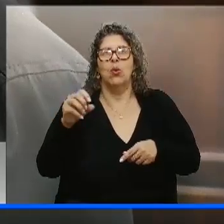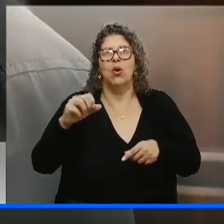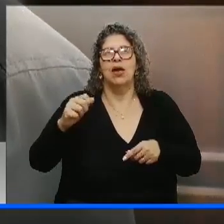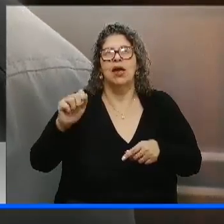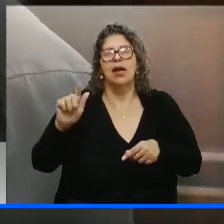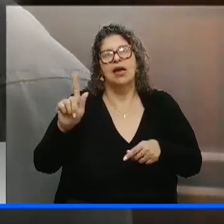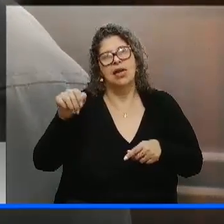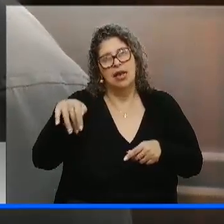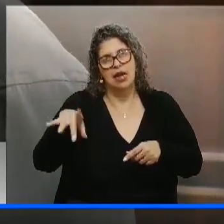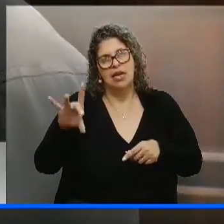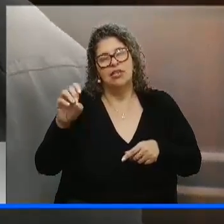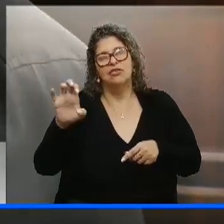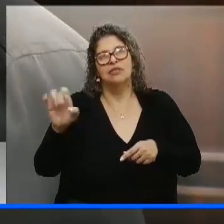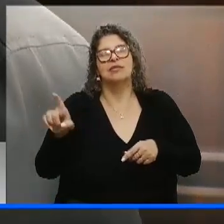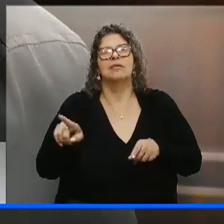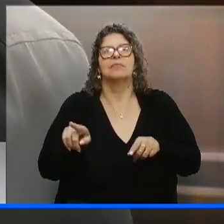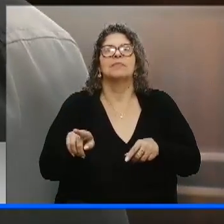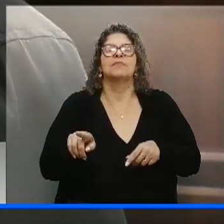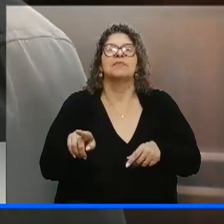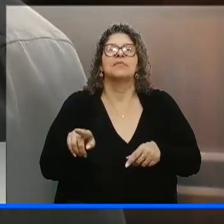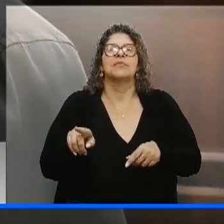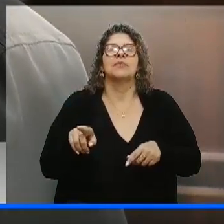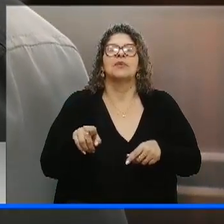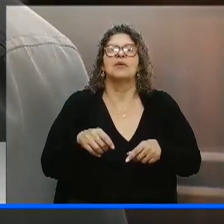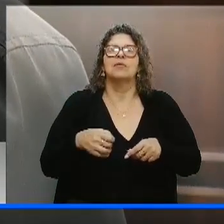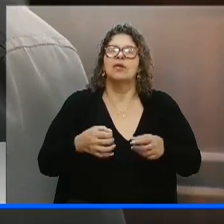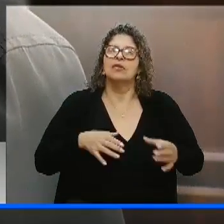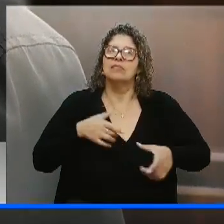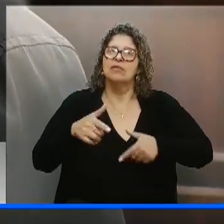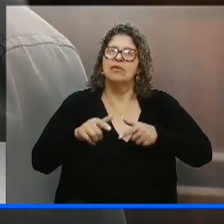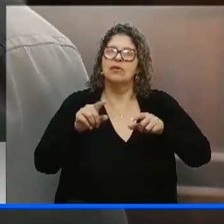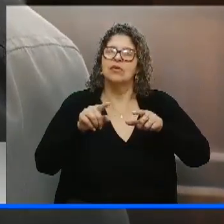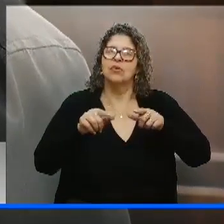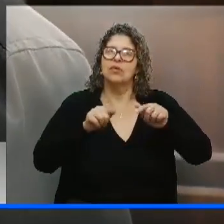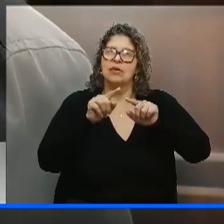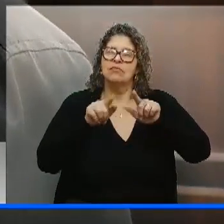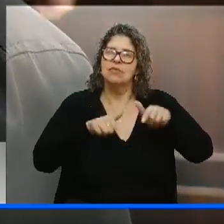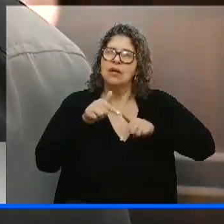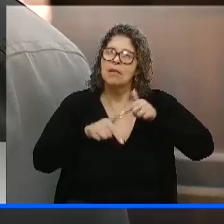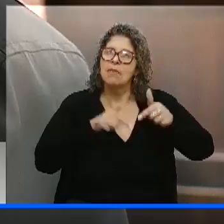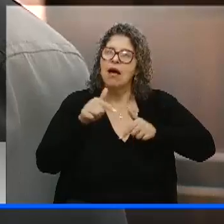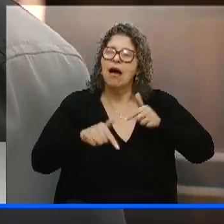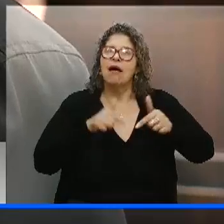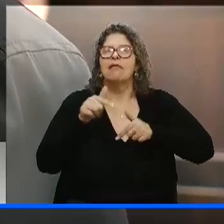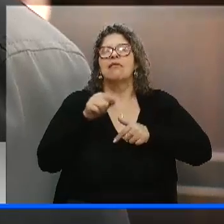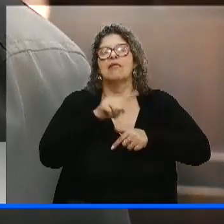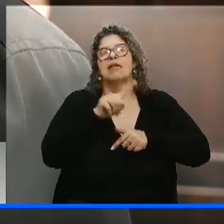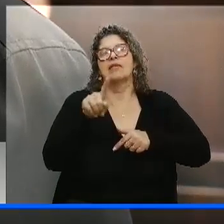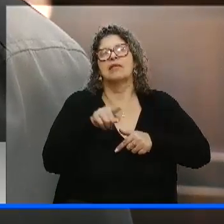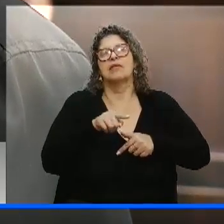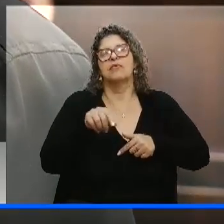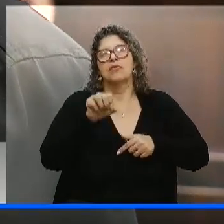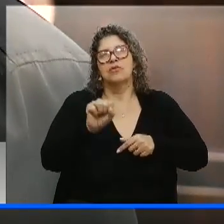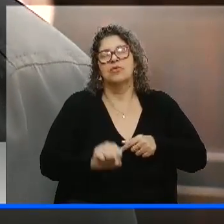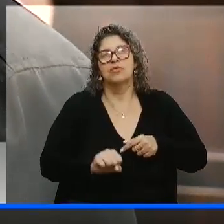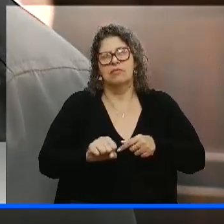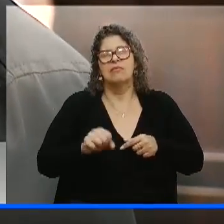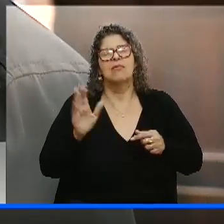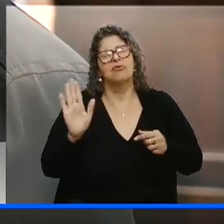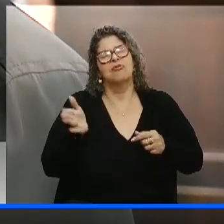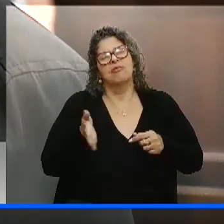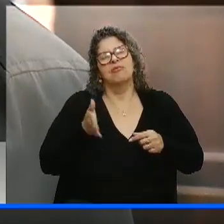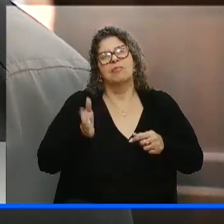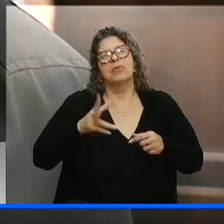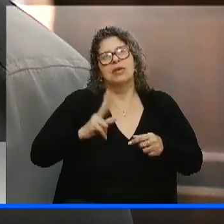nosso feijó secretário ele a camisa representa os colaboradores da nossa zona sul eu tive a honra de ser presidente da zona